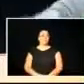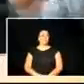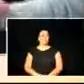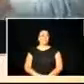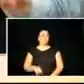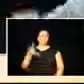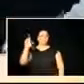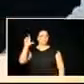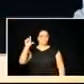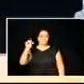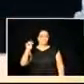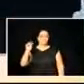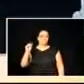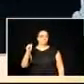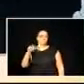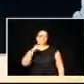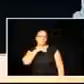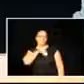aqueles que menos recebem,